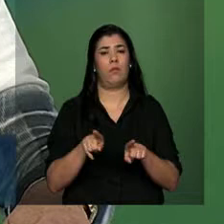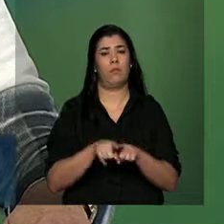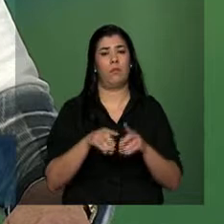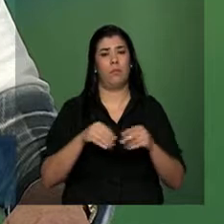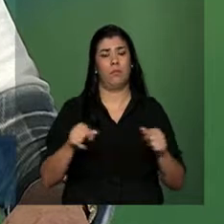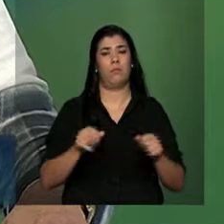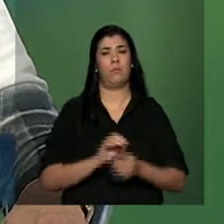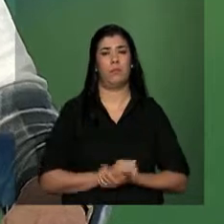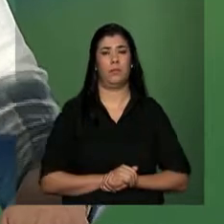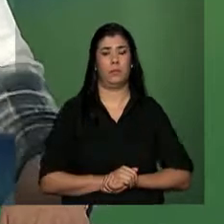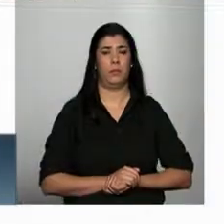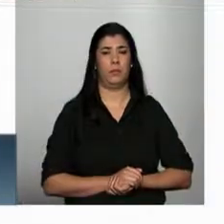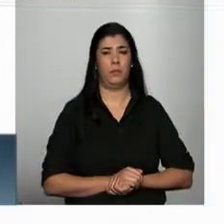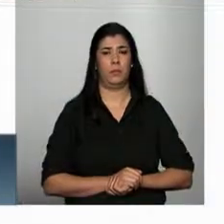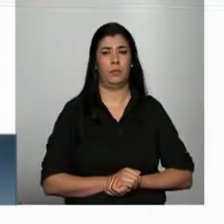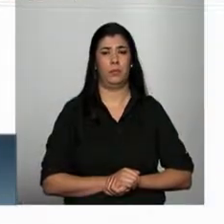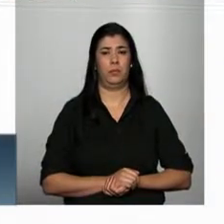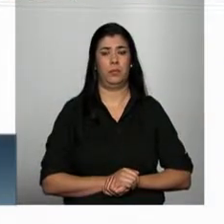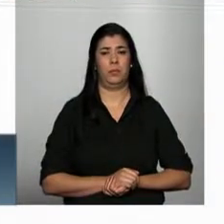média.